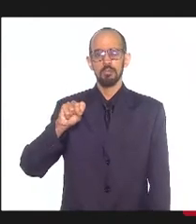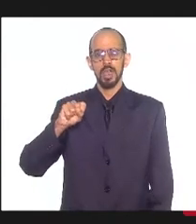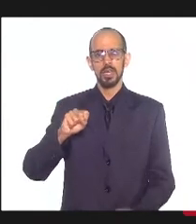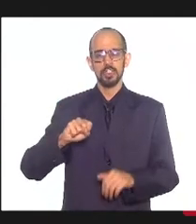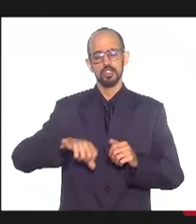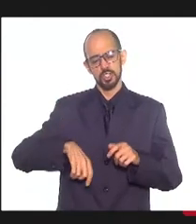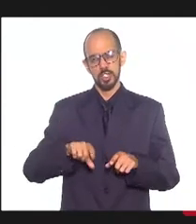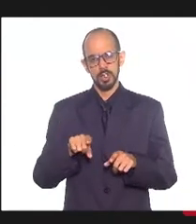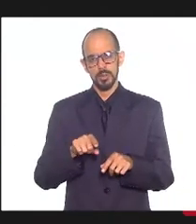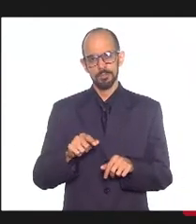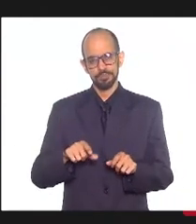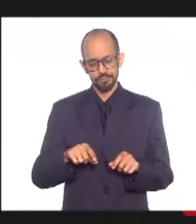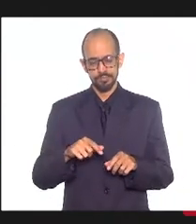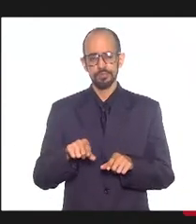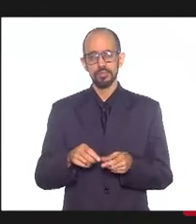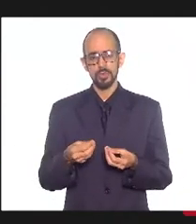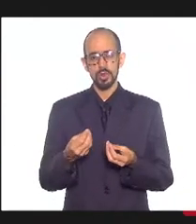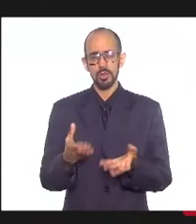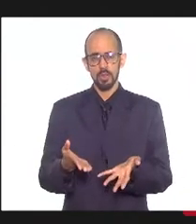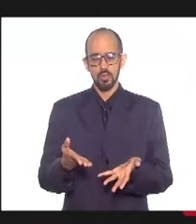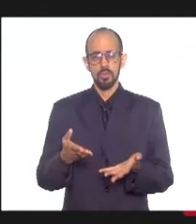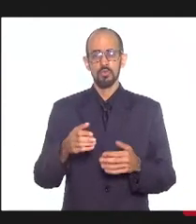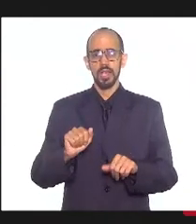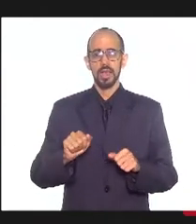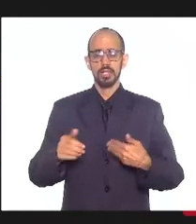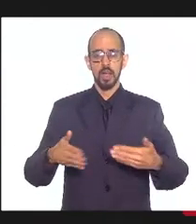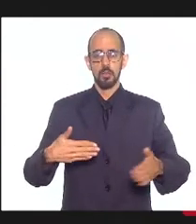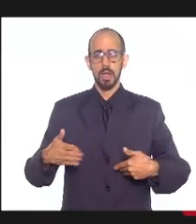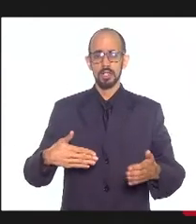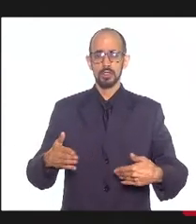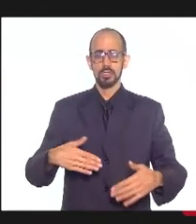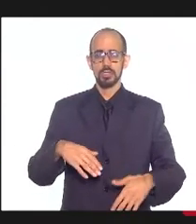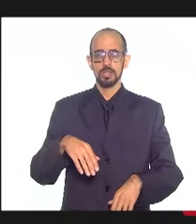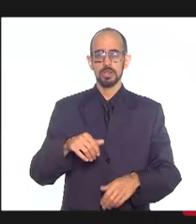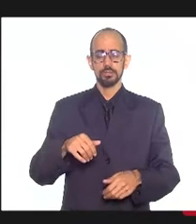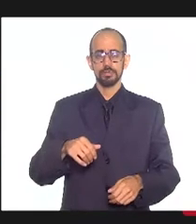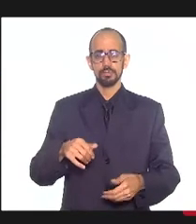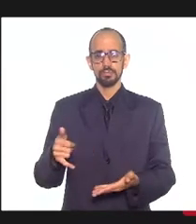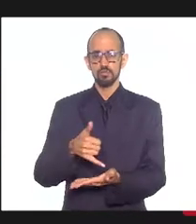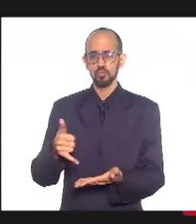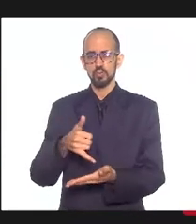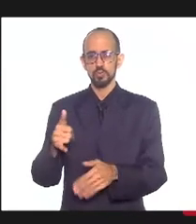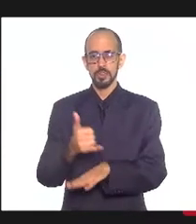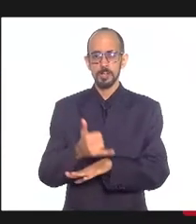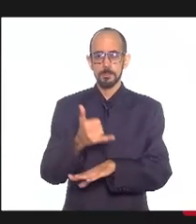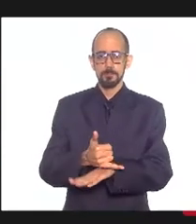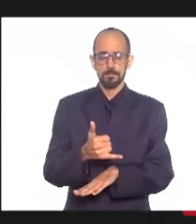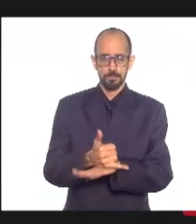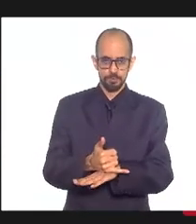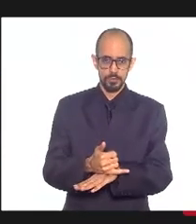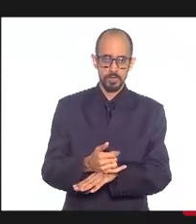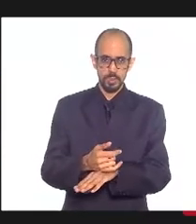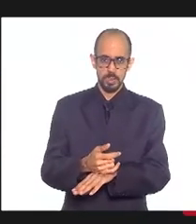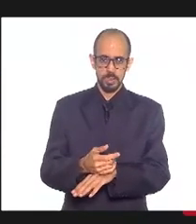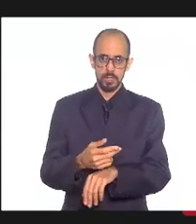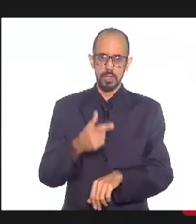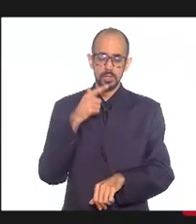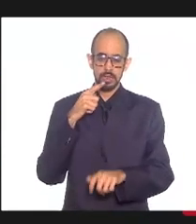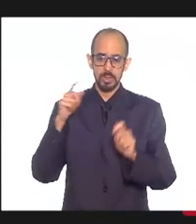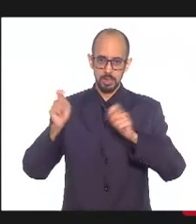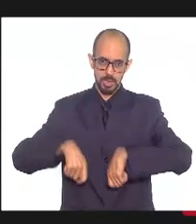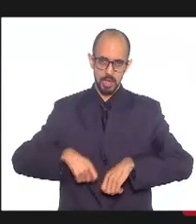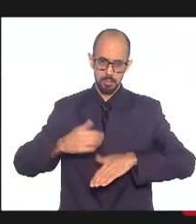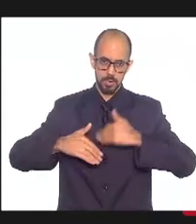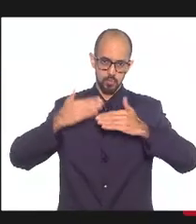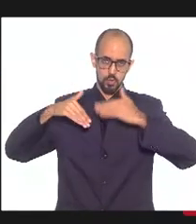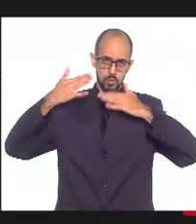derivados e, principalmente, fazer uma oferta ao parque siderúrgico ali que está instalado com ganhos significativos. Coisa que você não tem em São Paulo hoje.